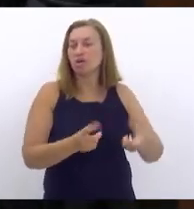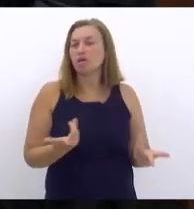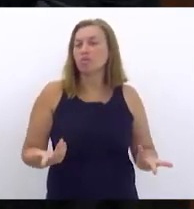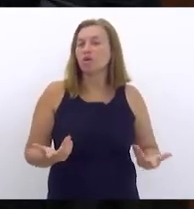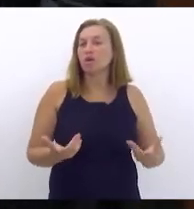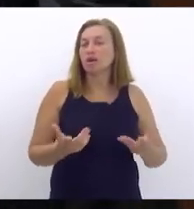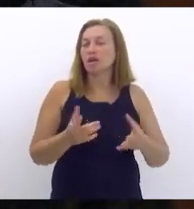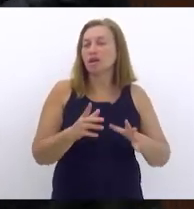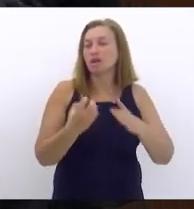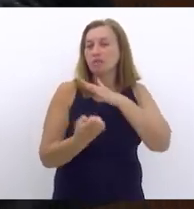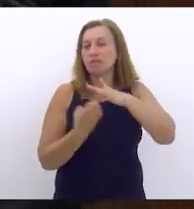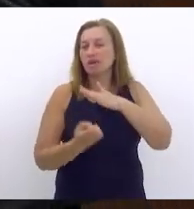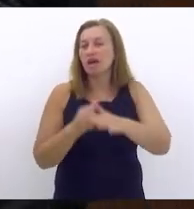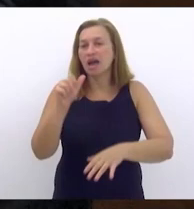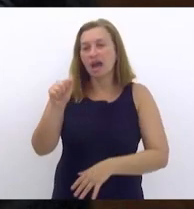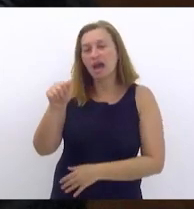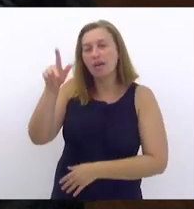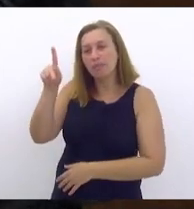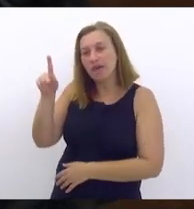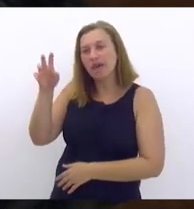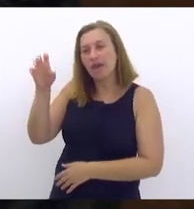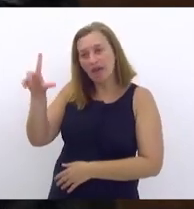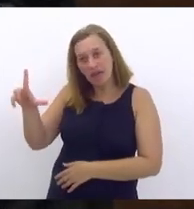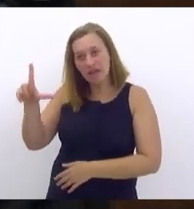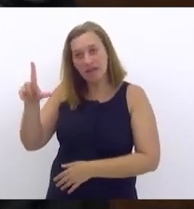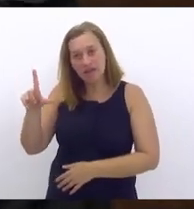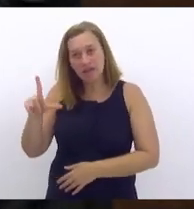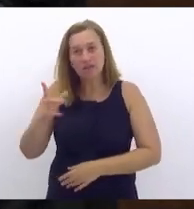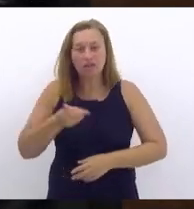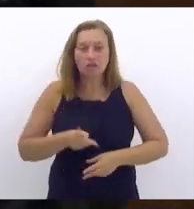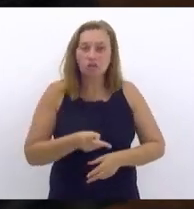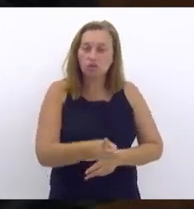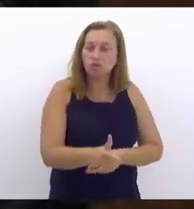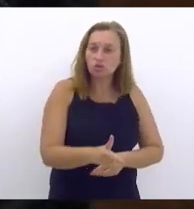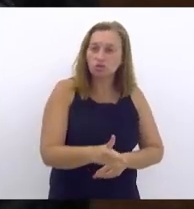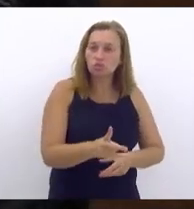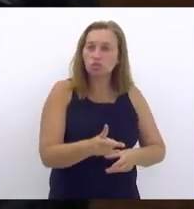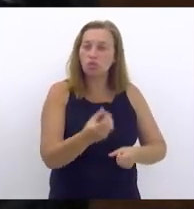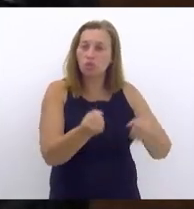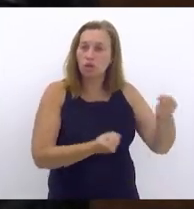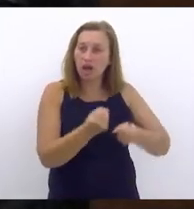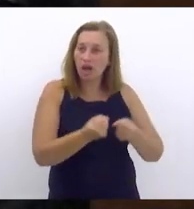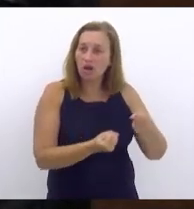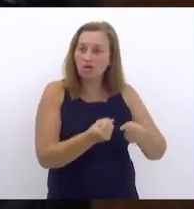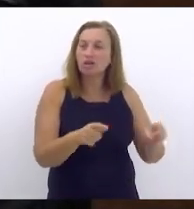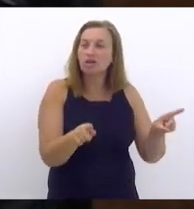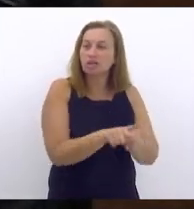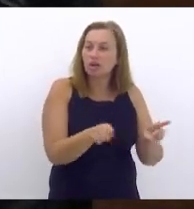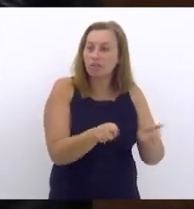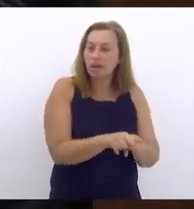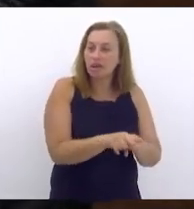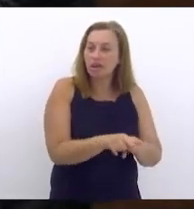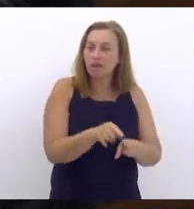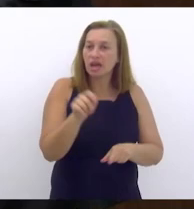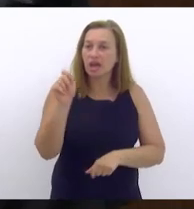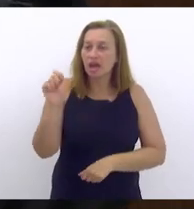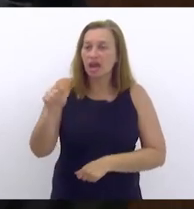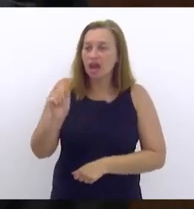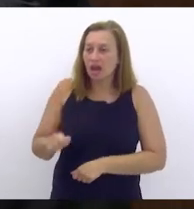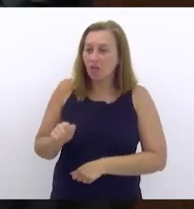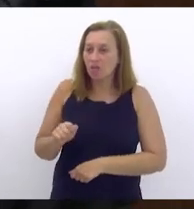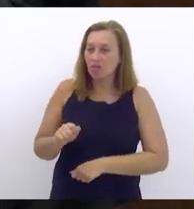reboca, empresa que mantém o seu veículo preso no pátio, e empresa que leiloa o seu veículo.